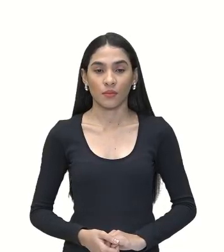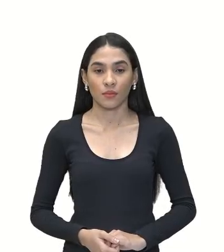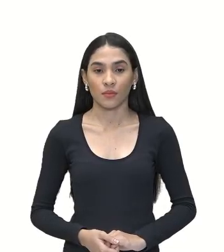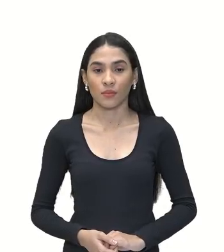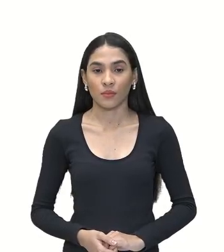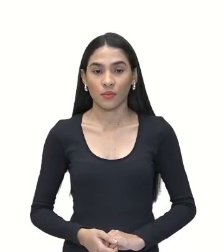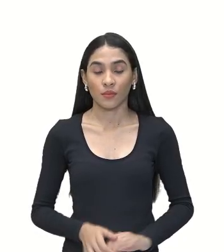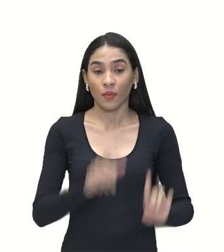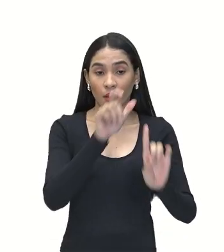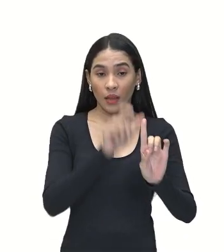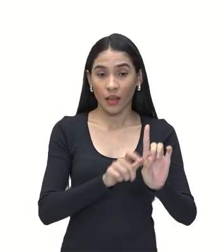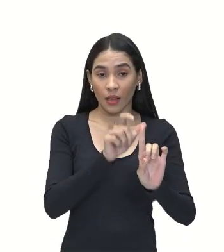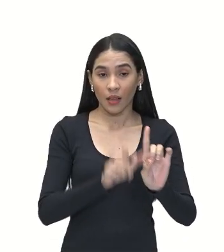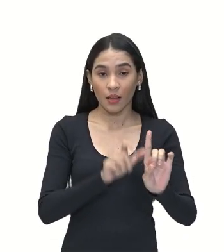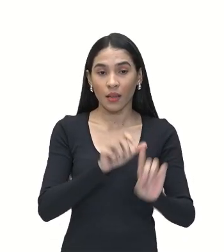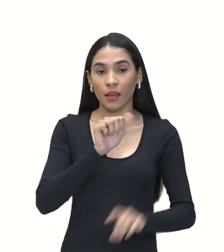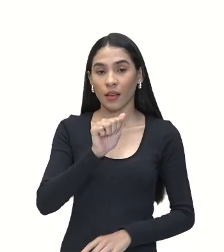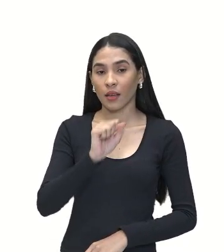ao